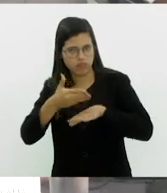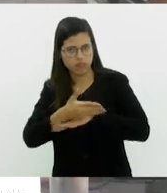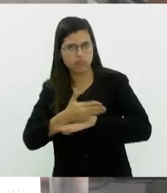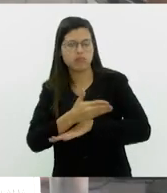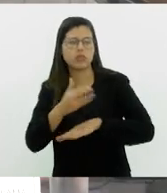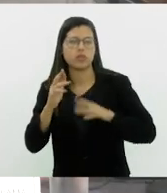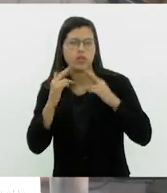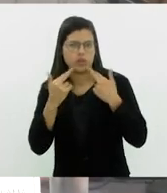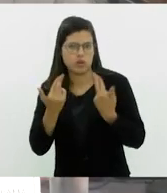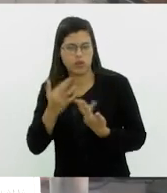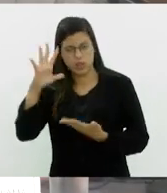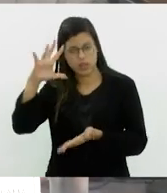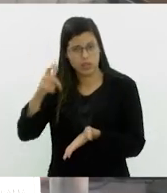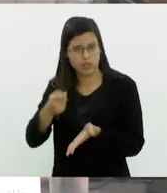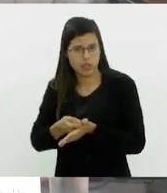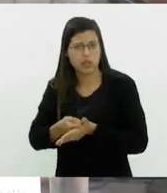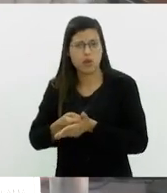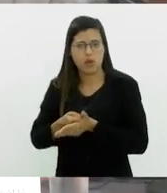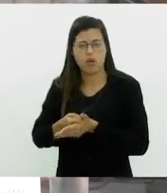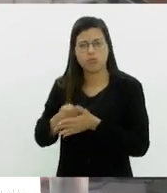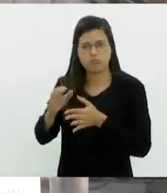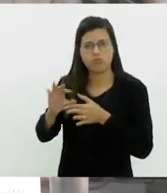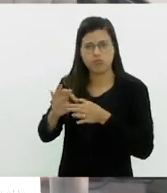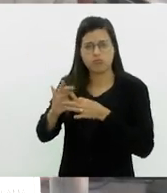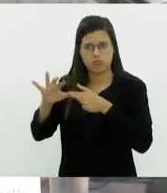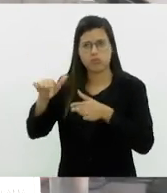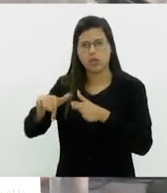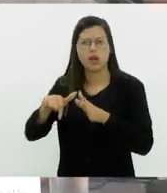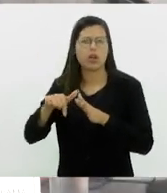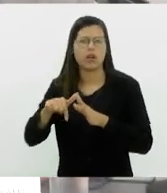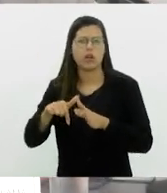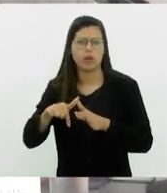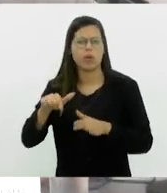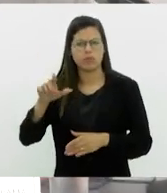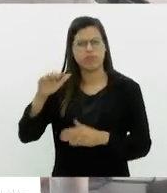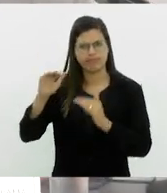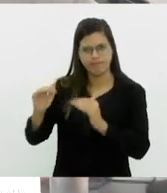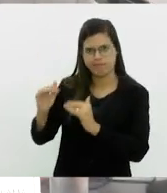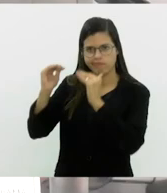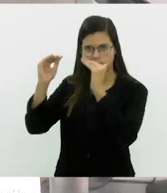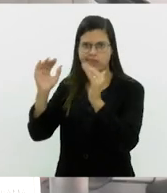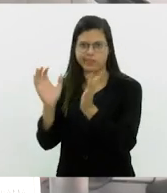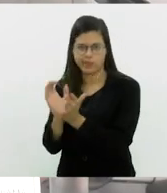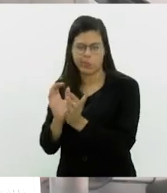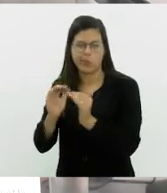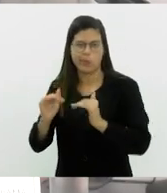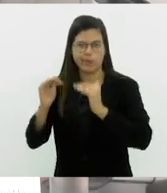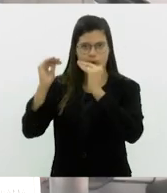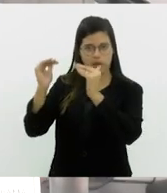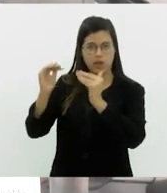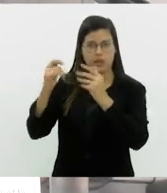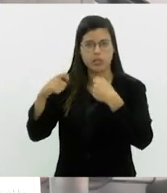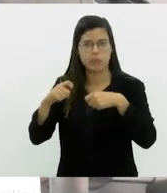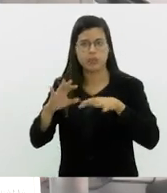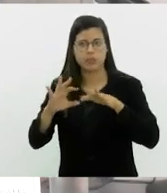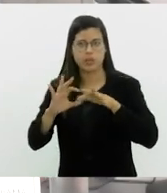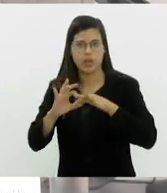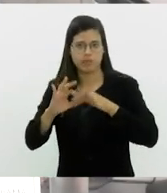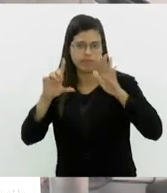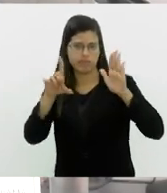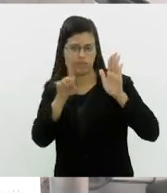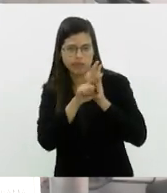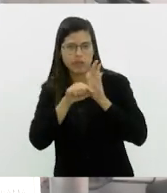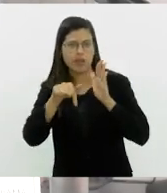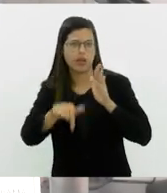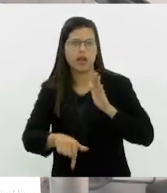medidas posteriores que viabilizaram isso. Porque o DSEA, como é autoridade, então tem que legalizar aquele itinerário,